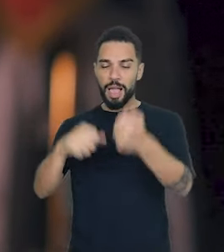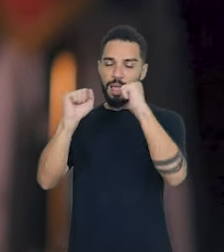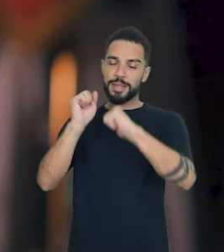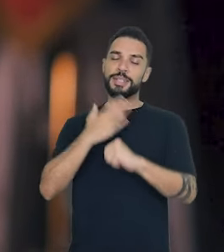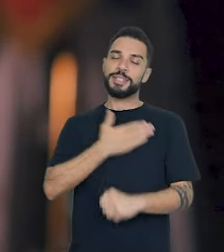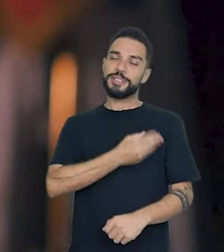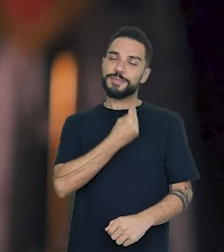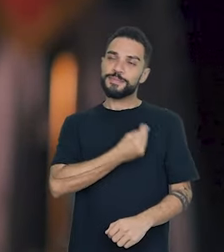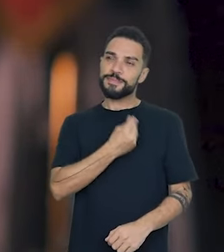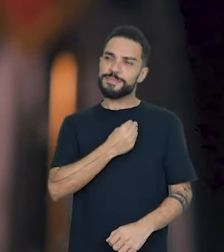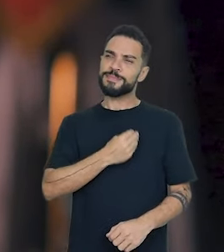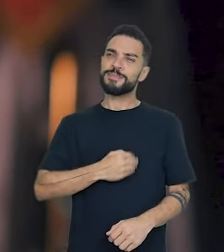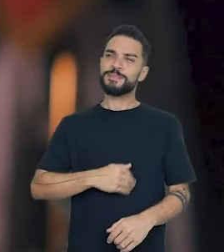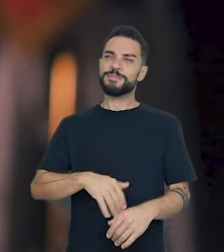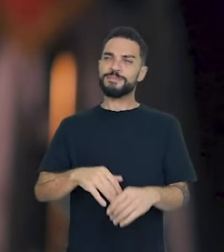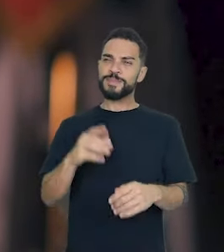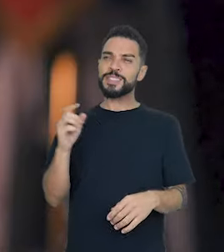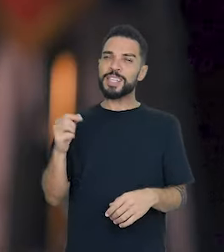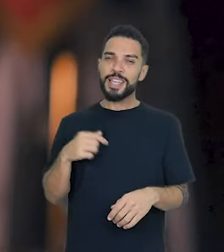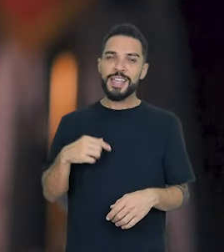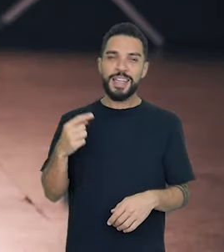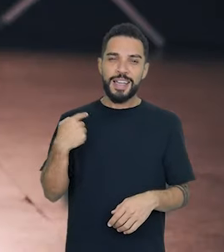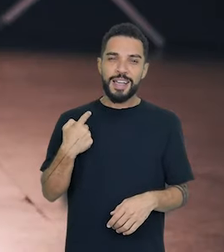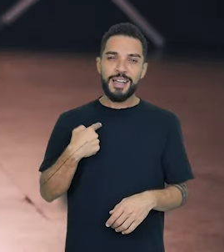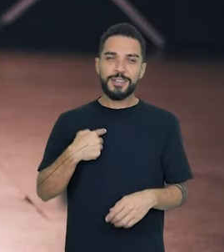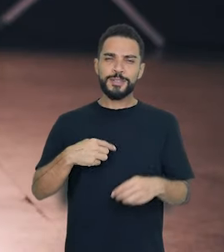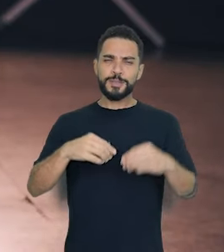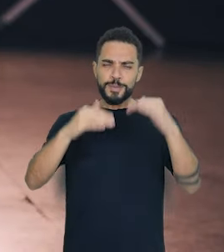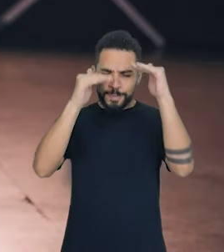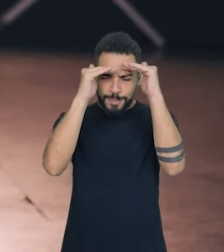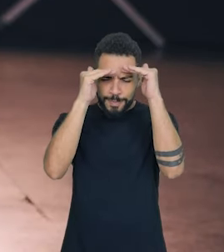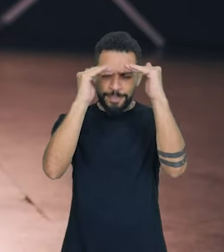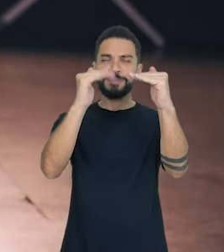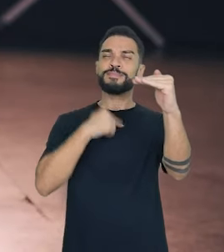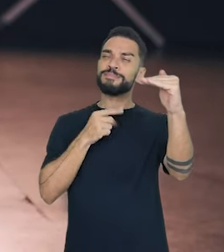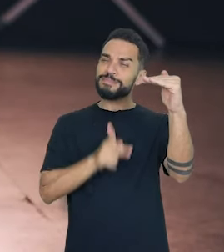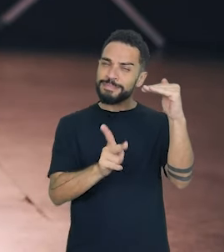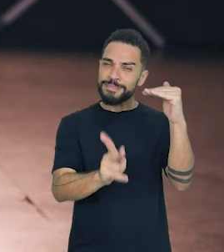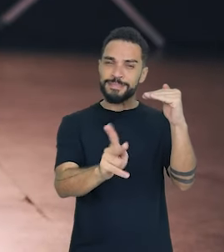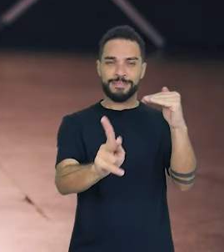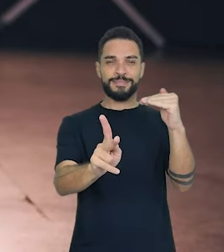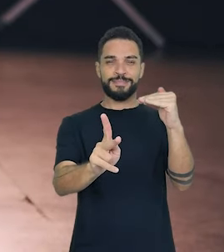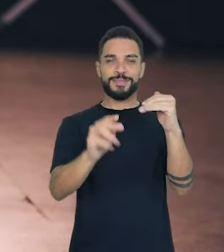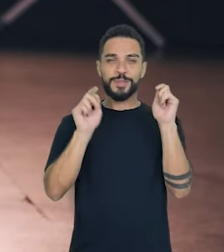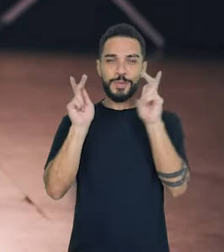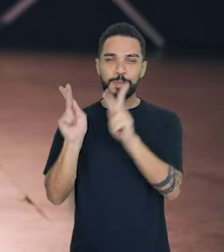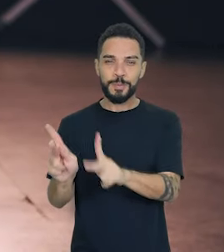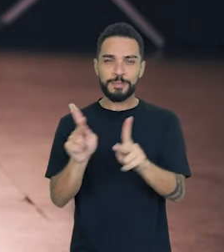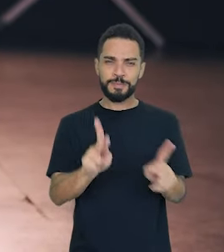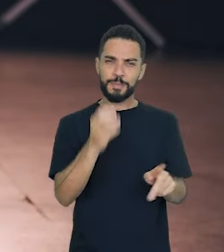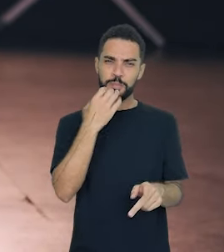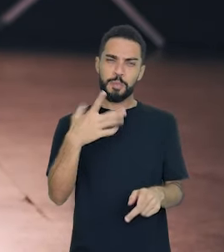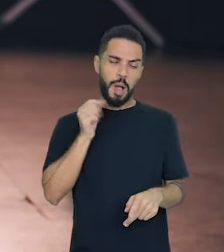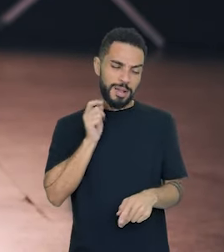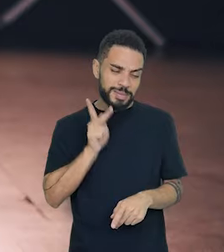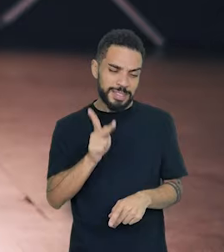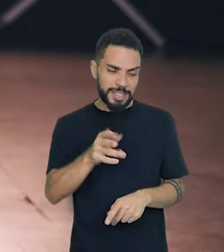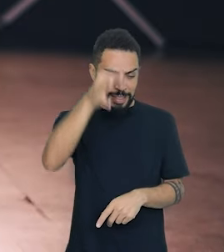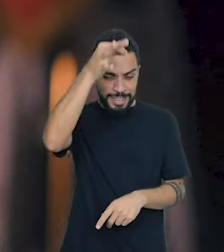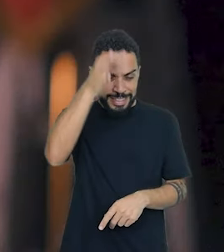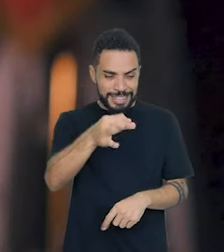um mestre, um anjo. Irineu está sempre na hora certa, falando